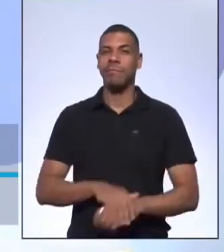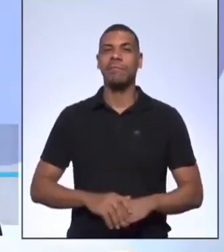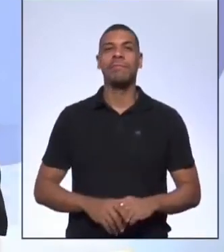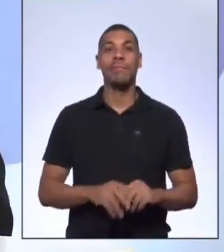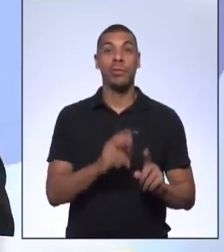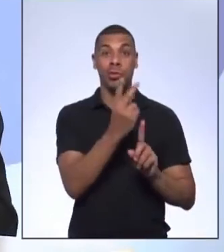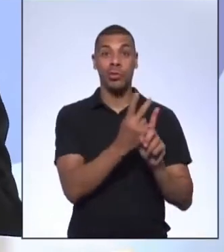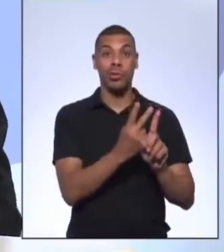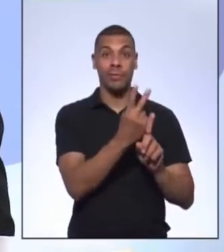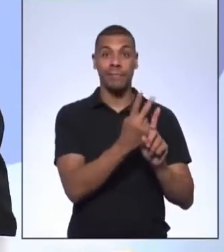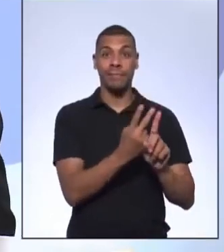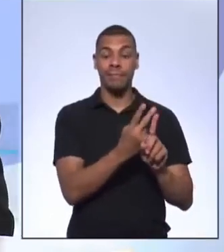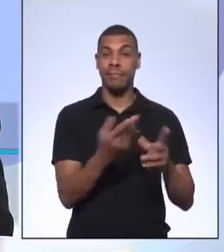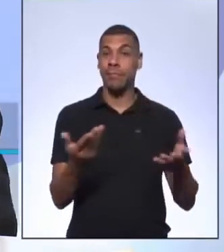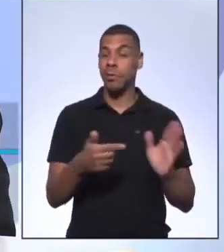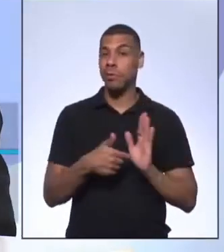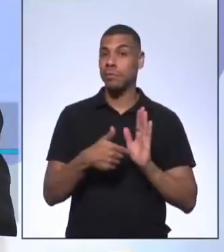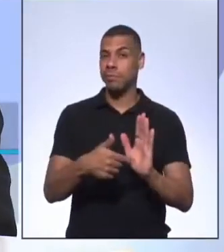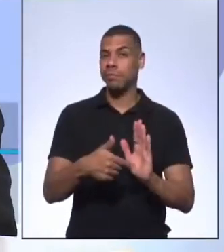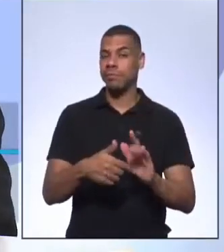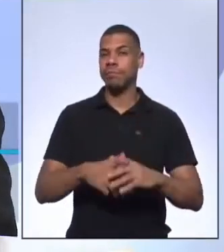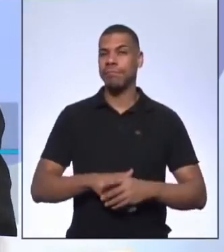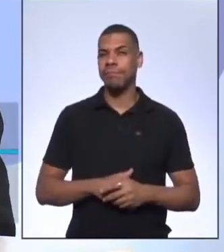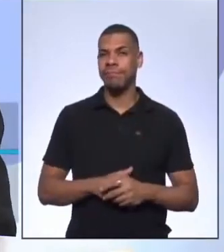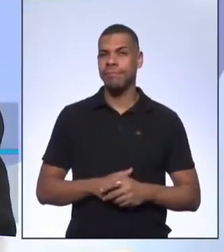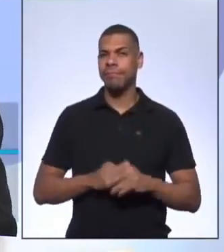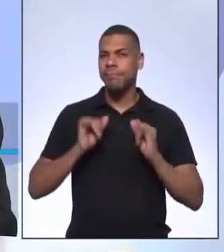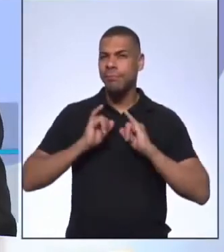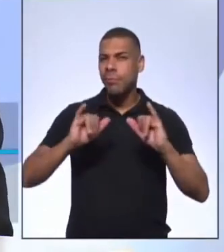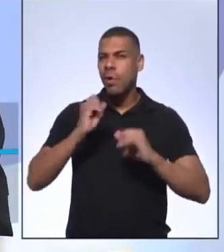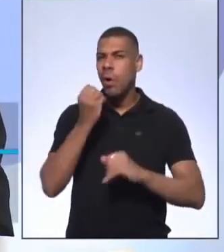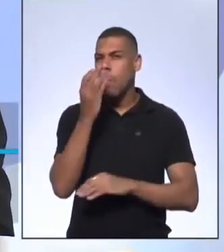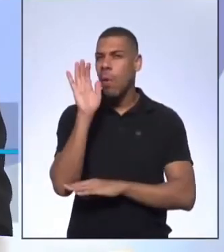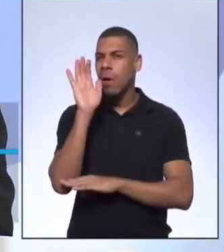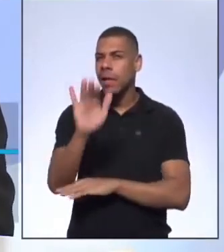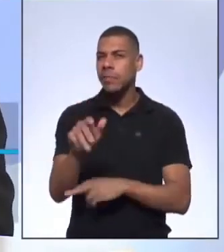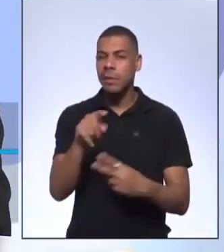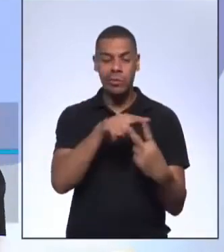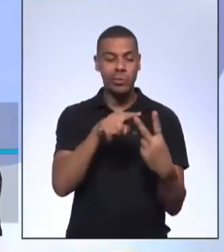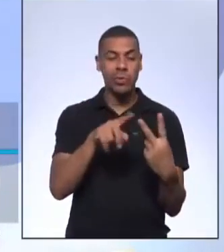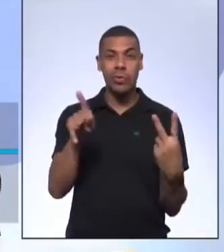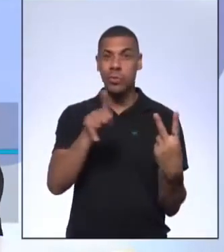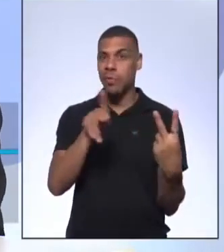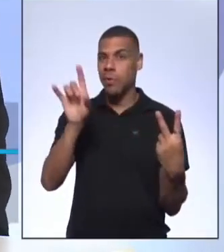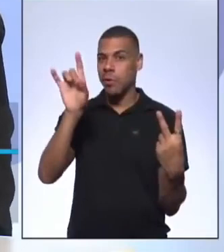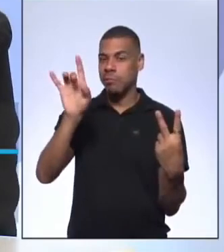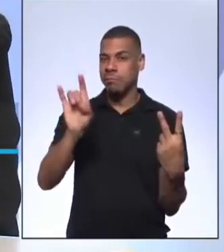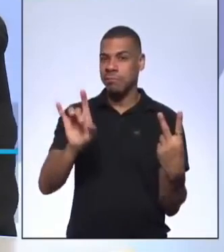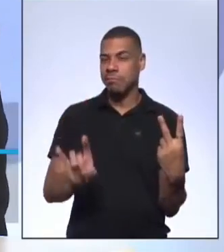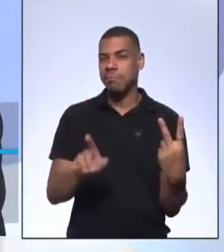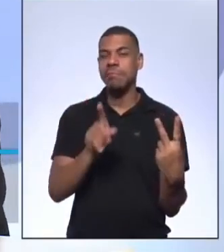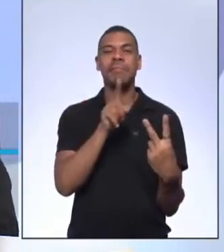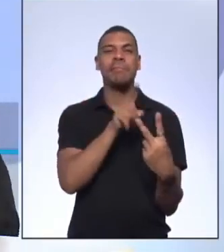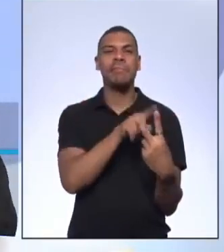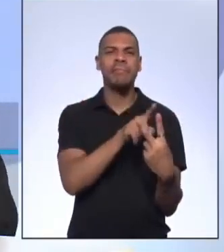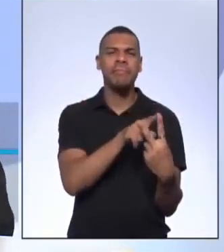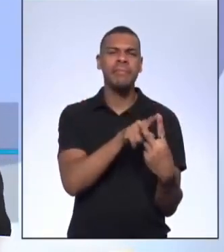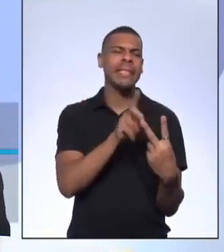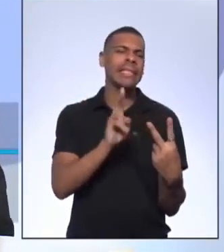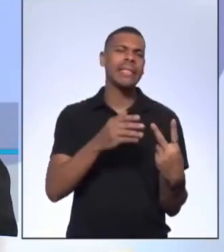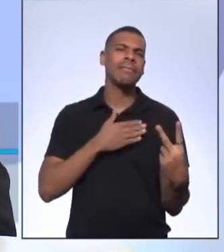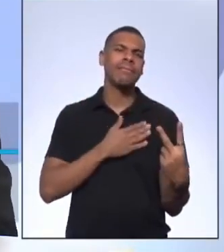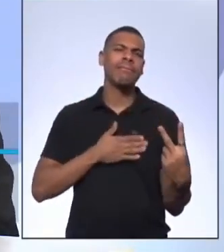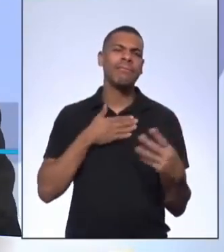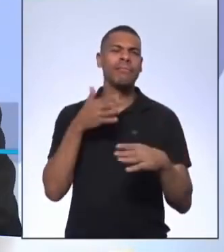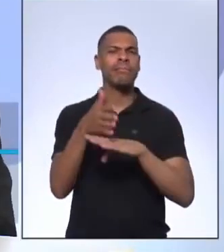bimestre. E eu, agora, nesse momento, vou dar uma boa tarde para duas professoras, em especial, aí que sempre